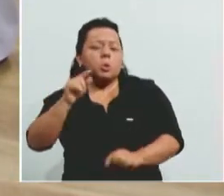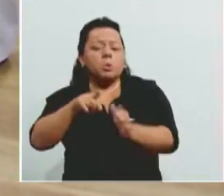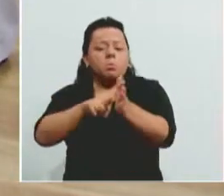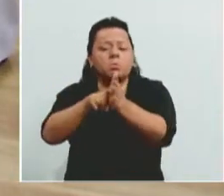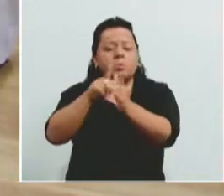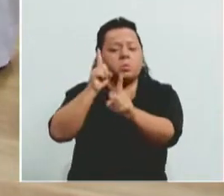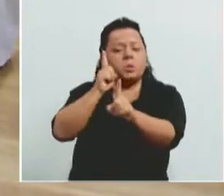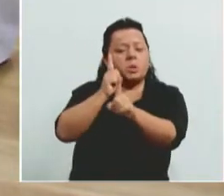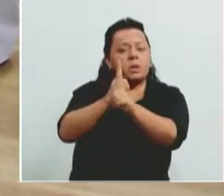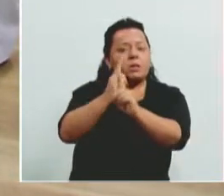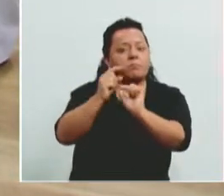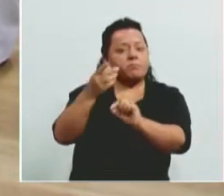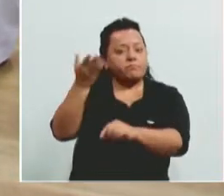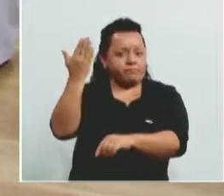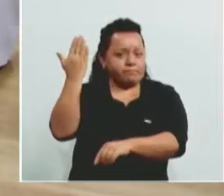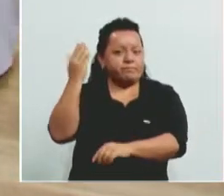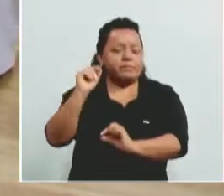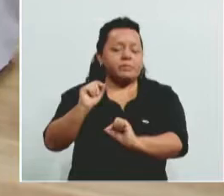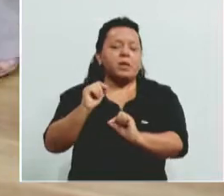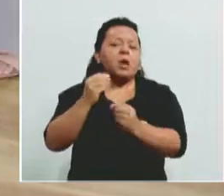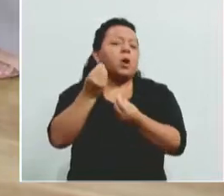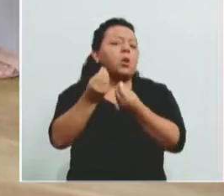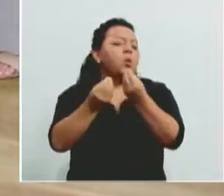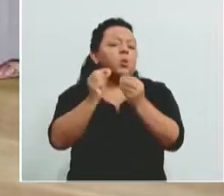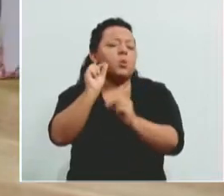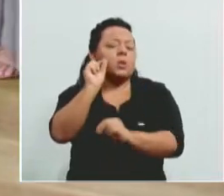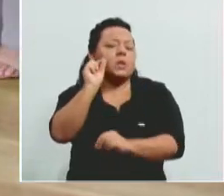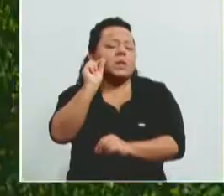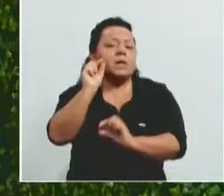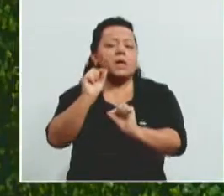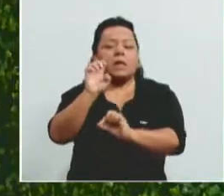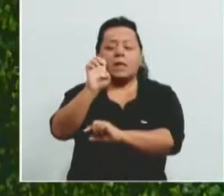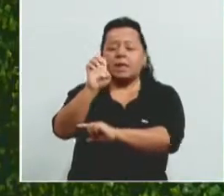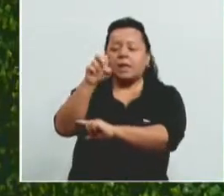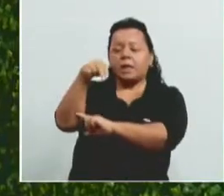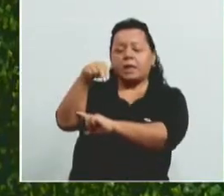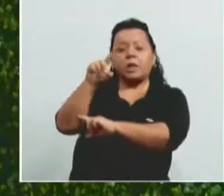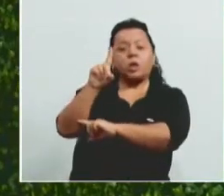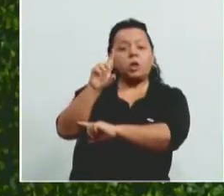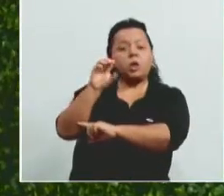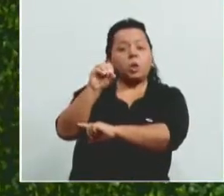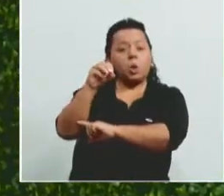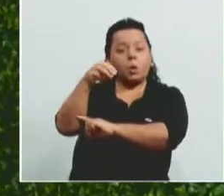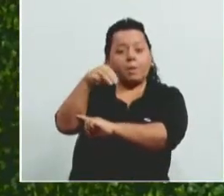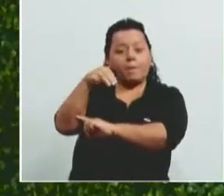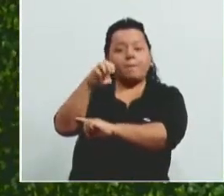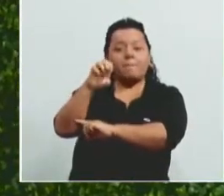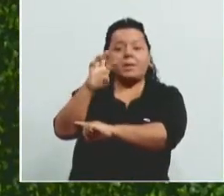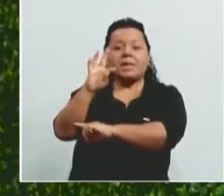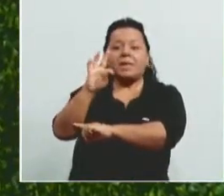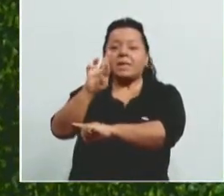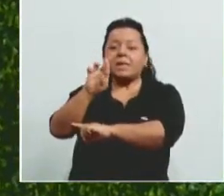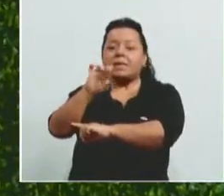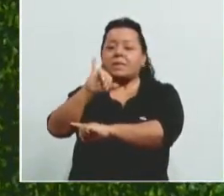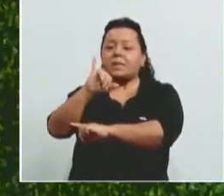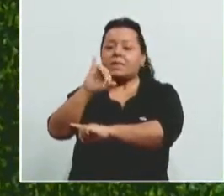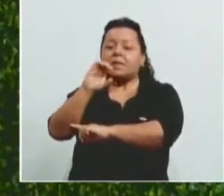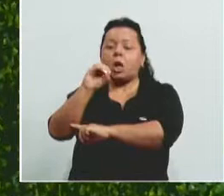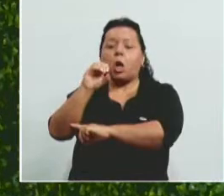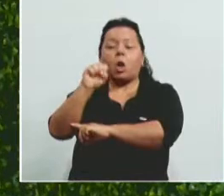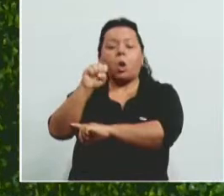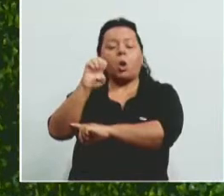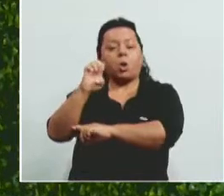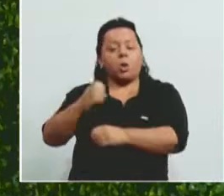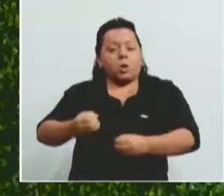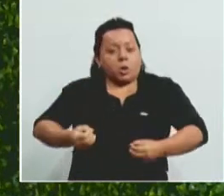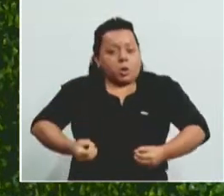tempo. Mas o que é a endometriose, doutora? A endometriose é a saída, é o encontro